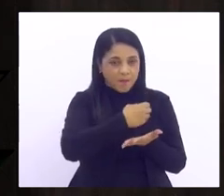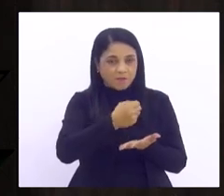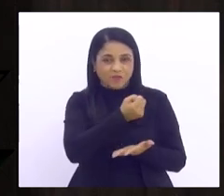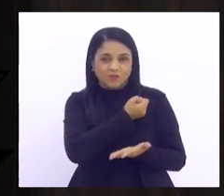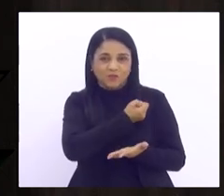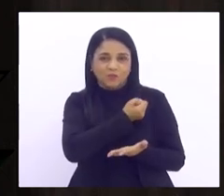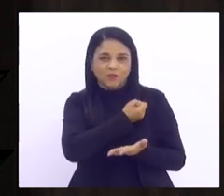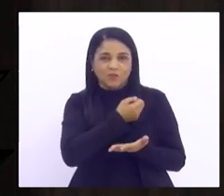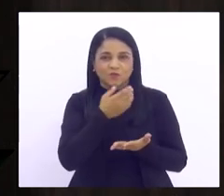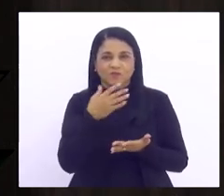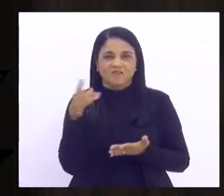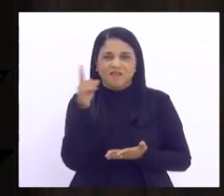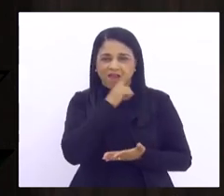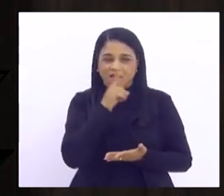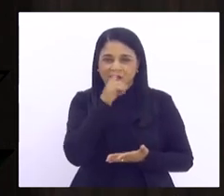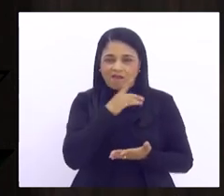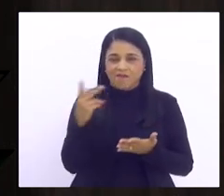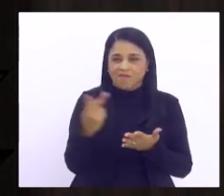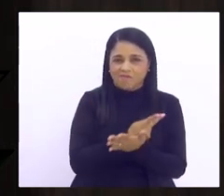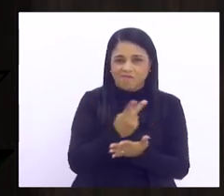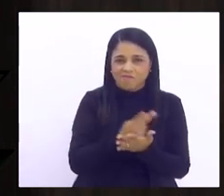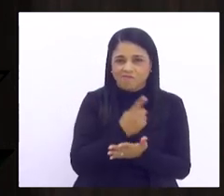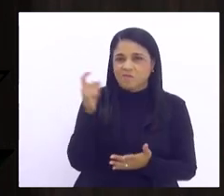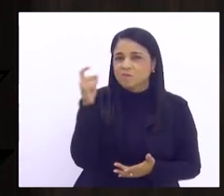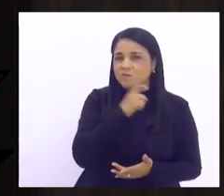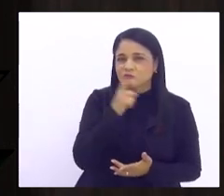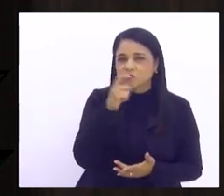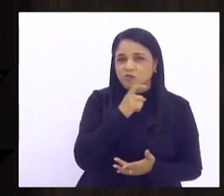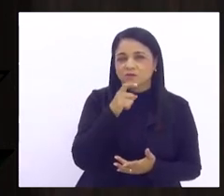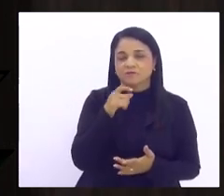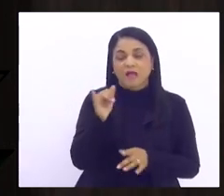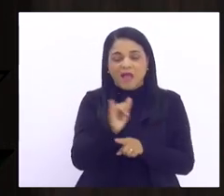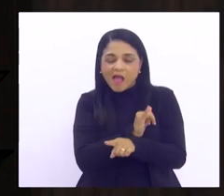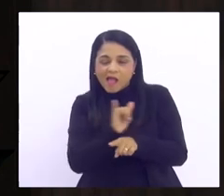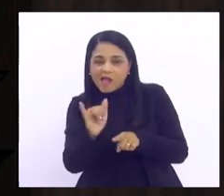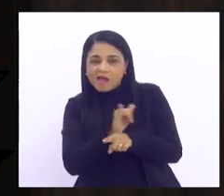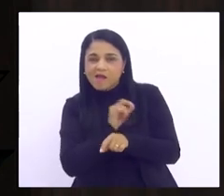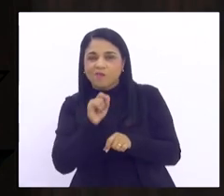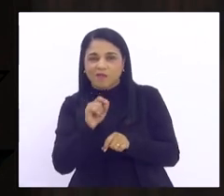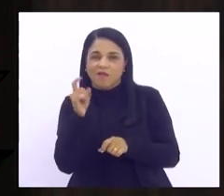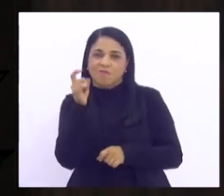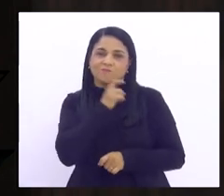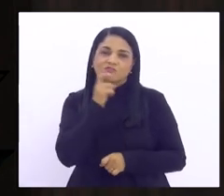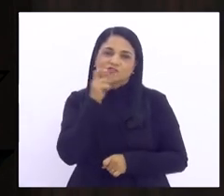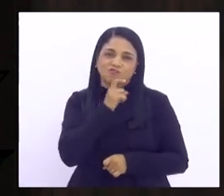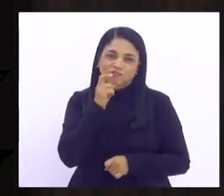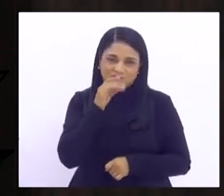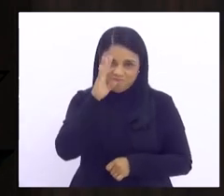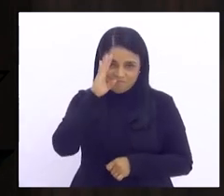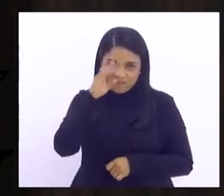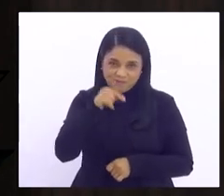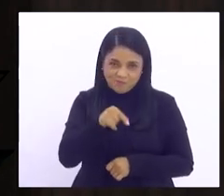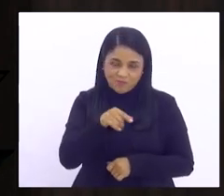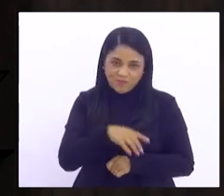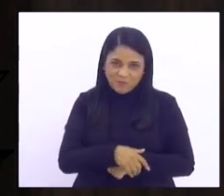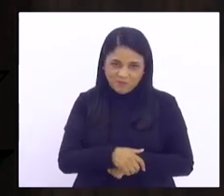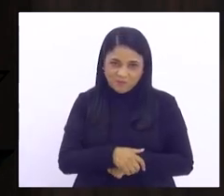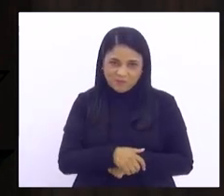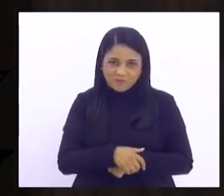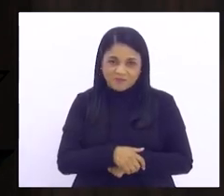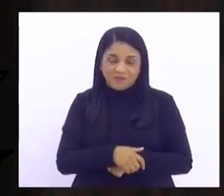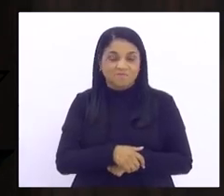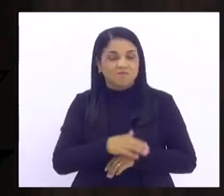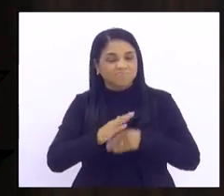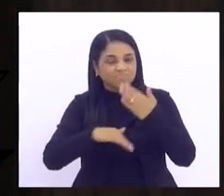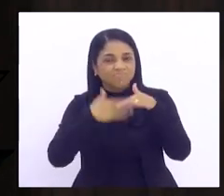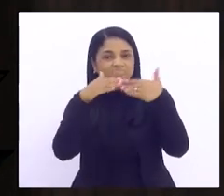errados, falhos, mentirosos. Porque, como disse, o artifício, o ardil, é a mentira. O meio empregado é a mentira para avançar